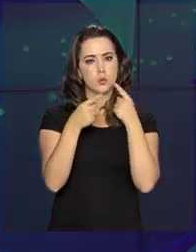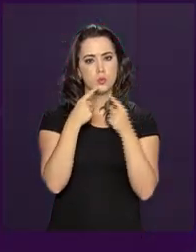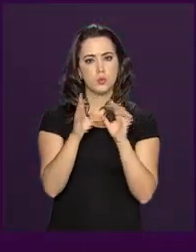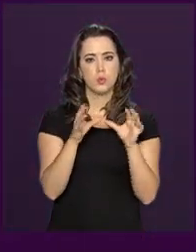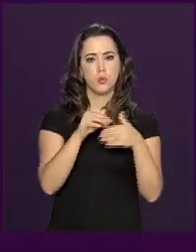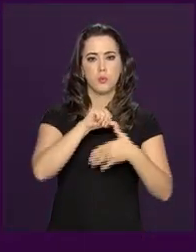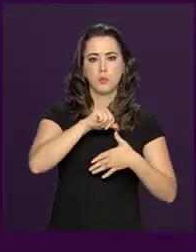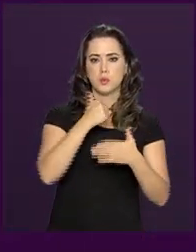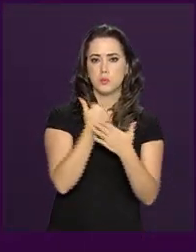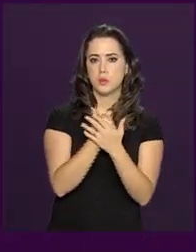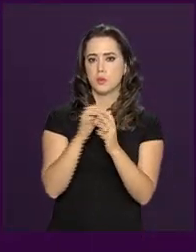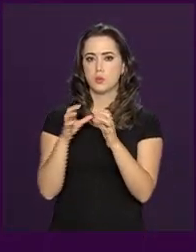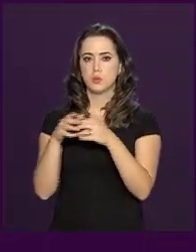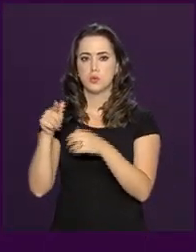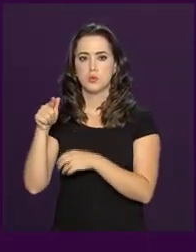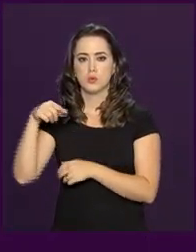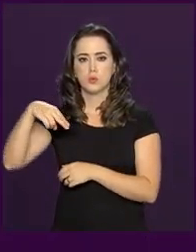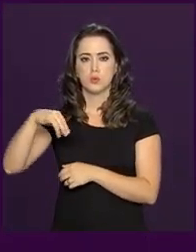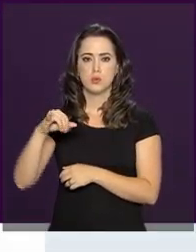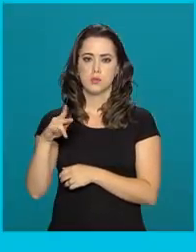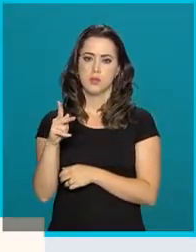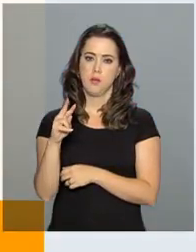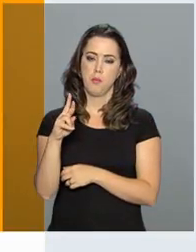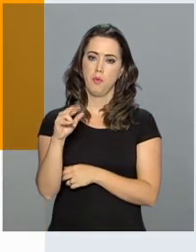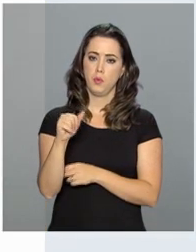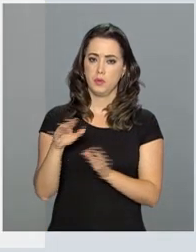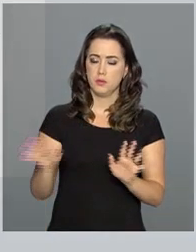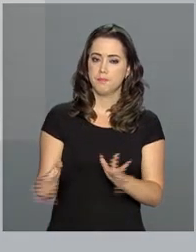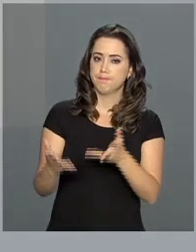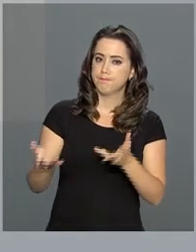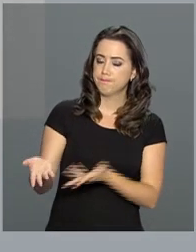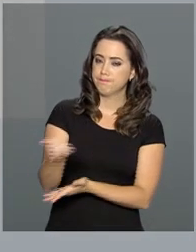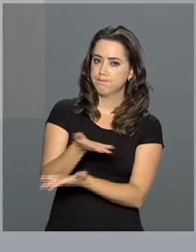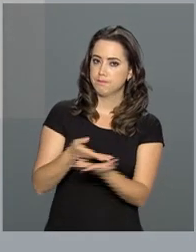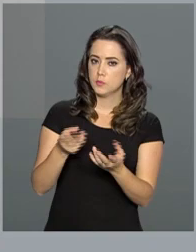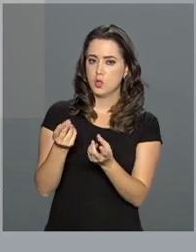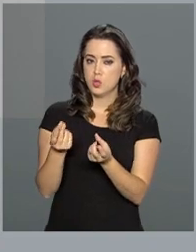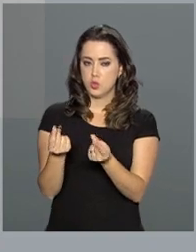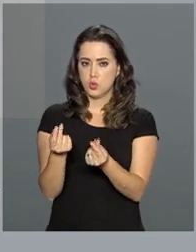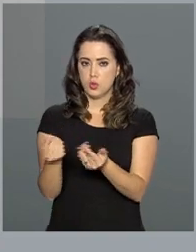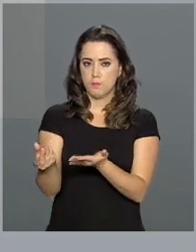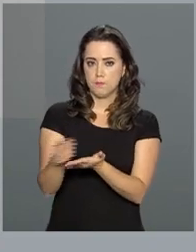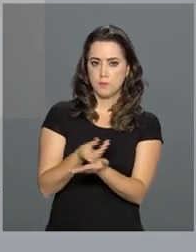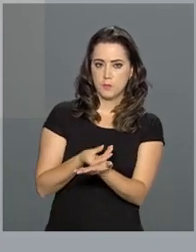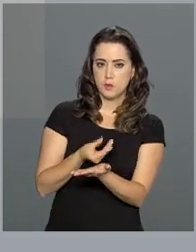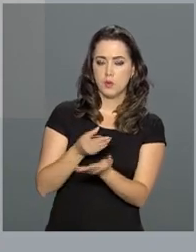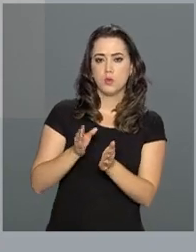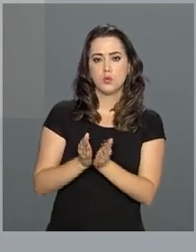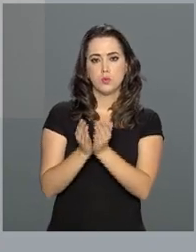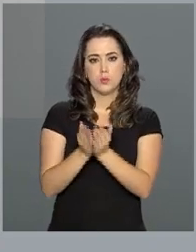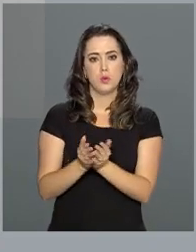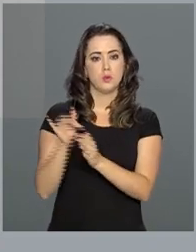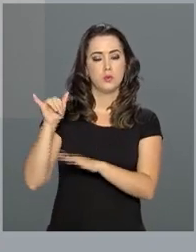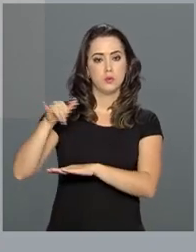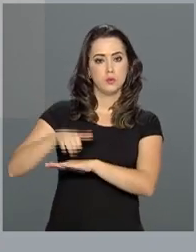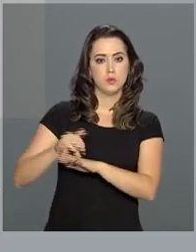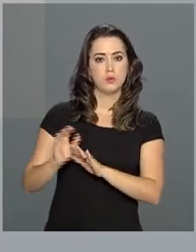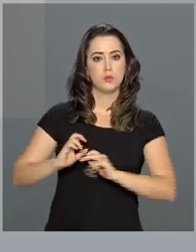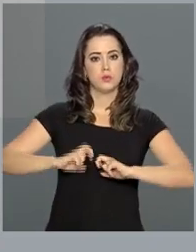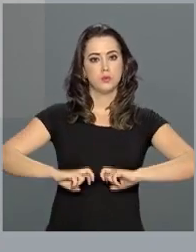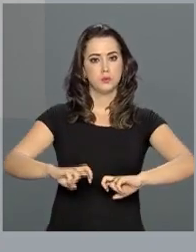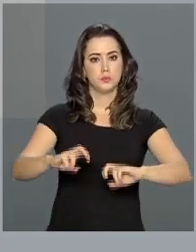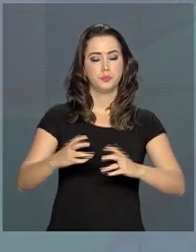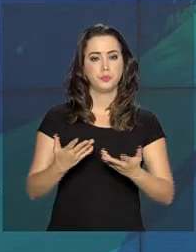entre Mercosul e Singapura, além dos incentivos para investimentos estrangeiros em concessões de portos, aeroportos